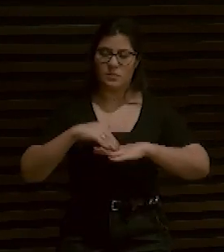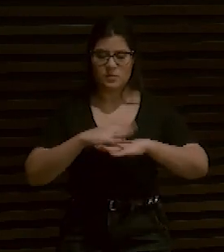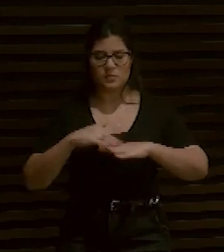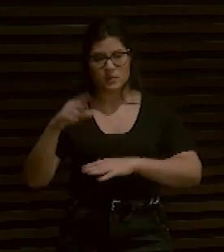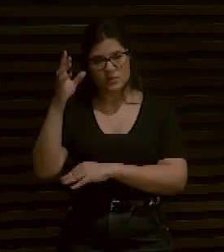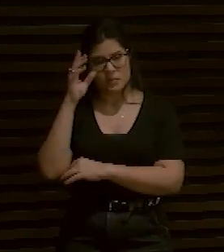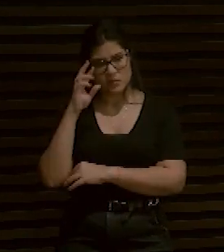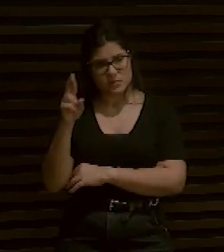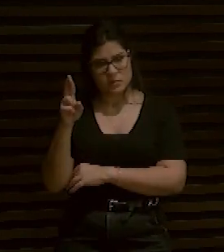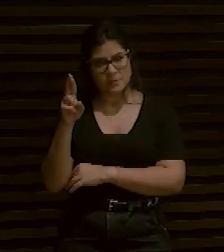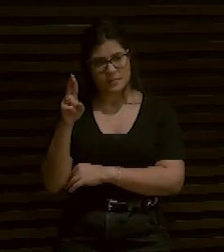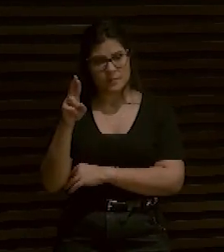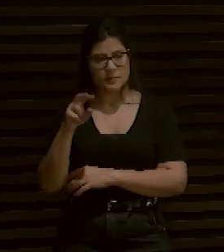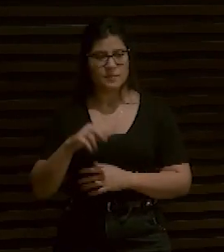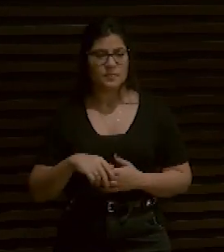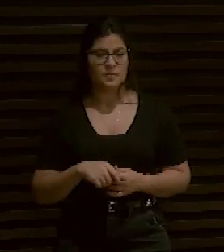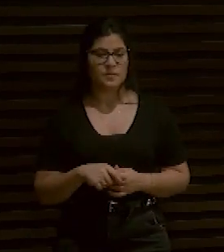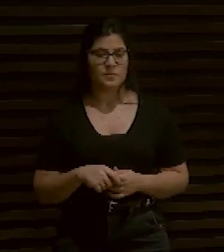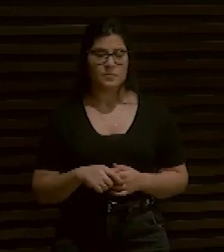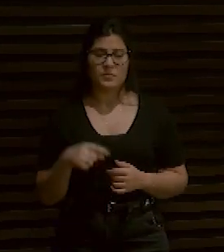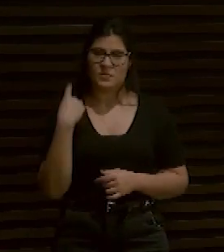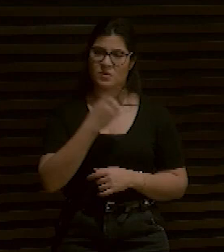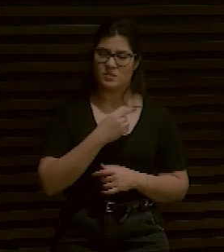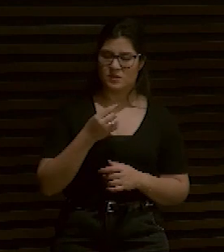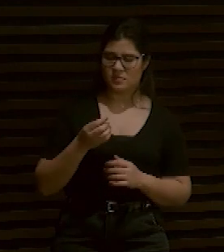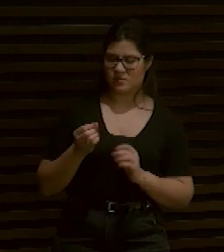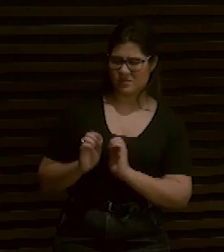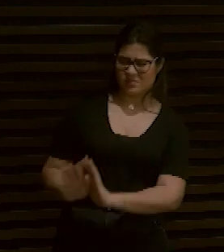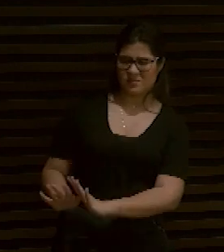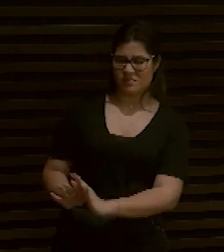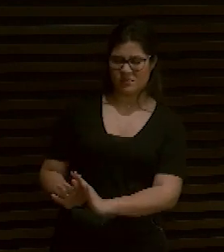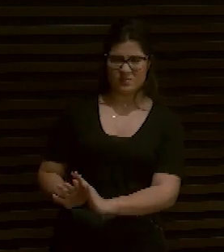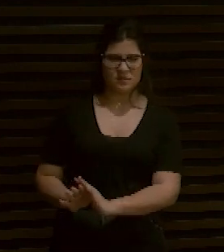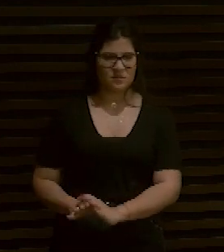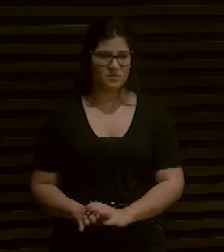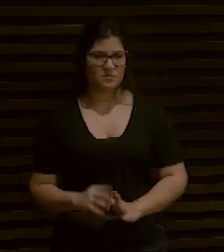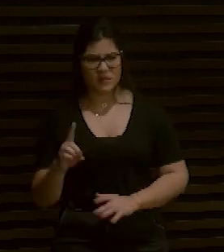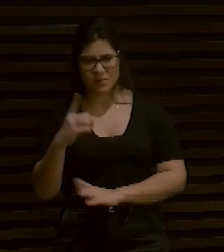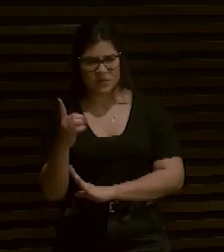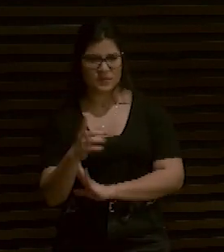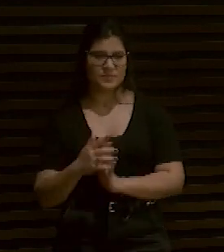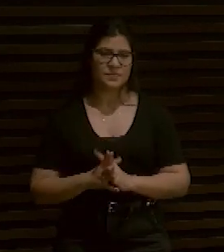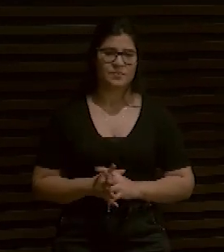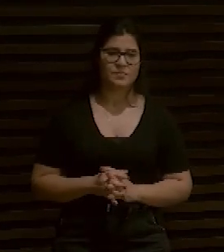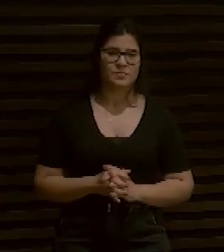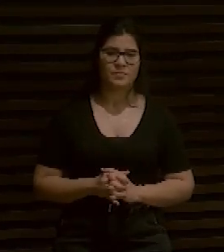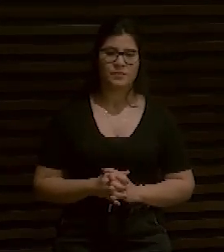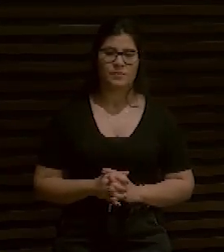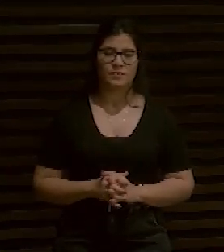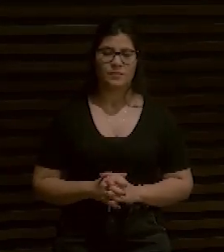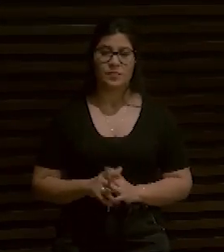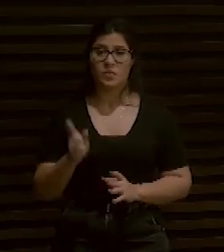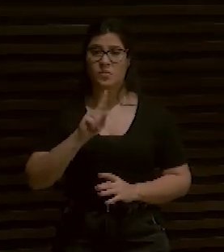Senhor, e a gente rejeita e fala, não, isso não é para mim. Meu irmão, não é pelo